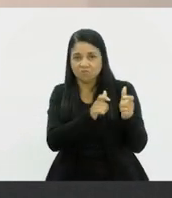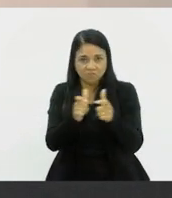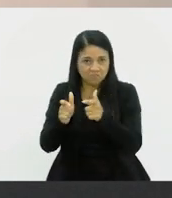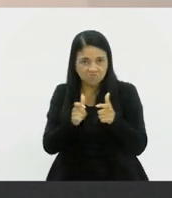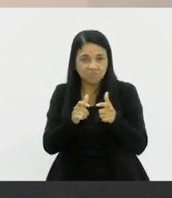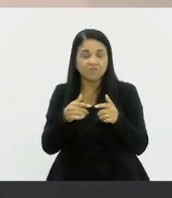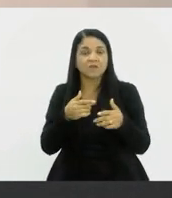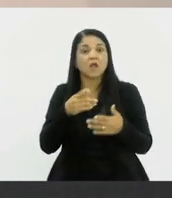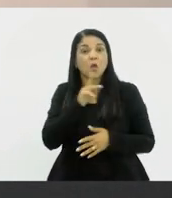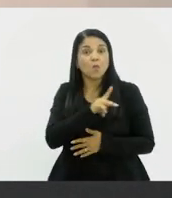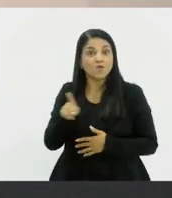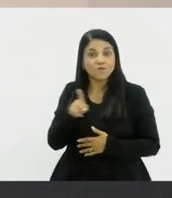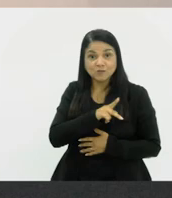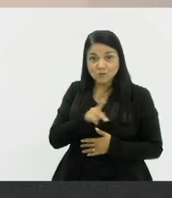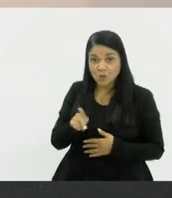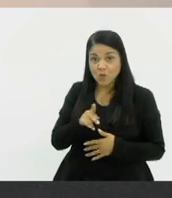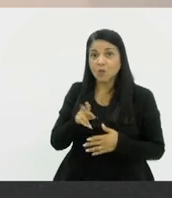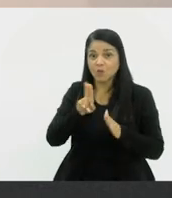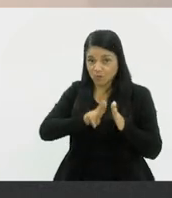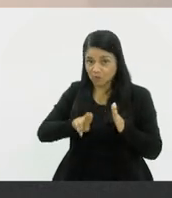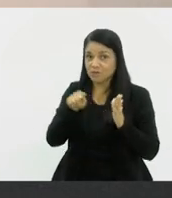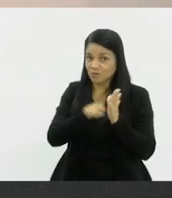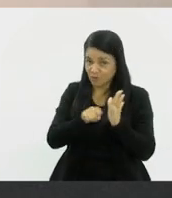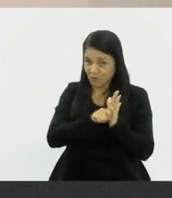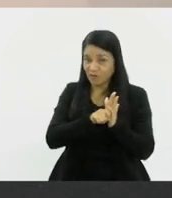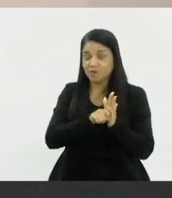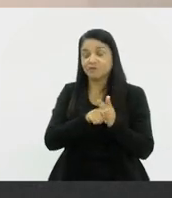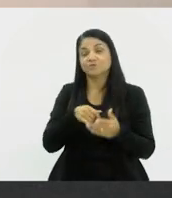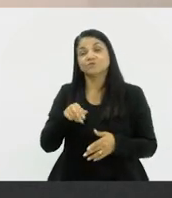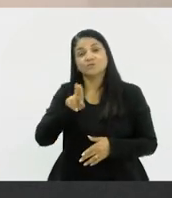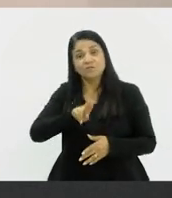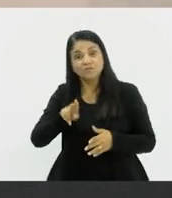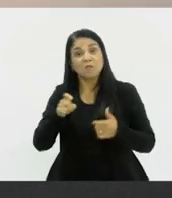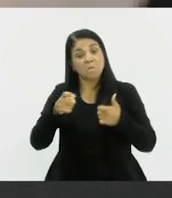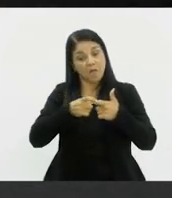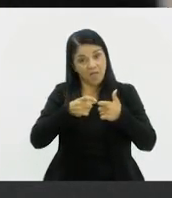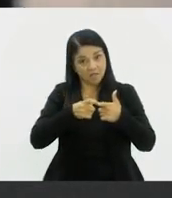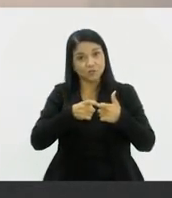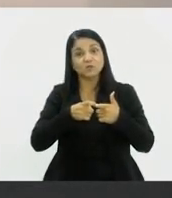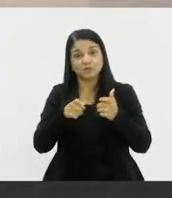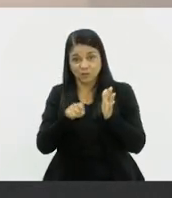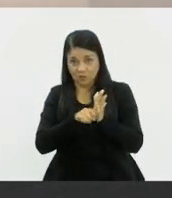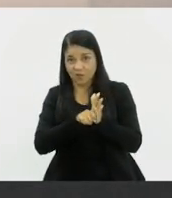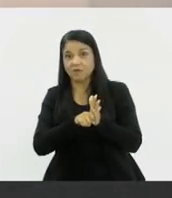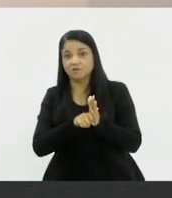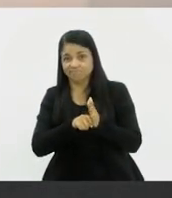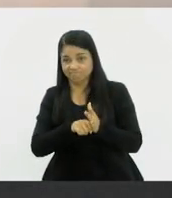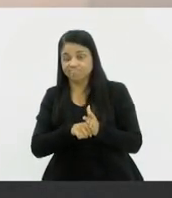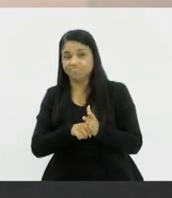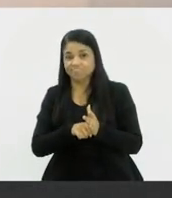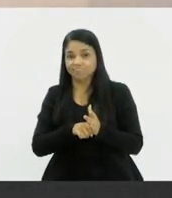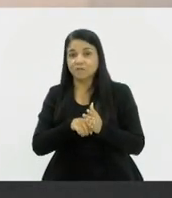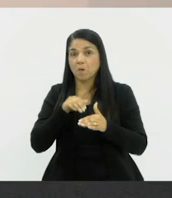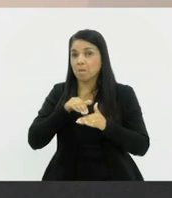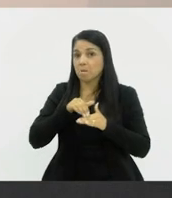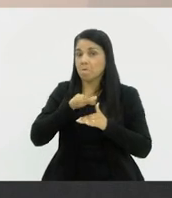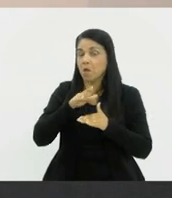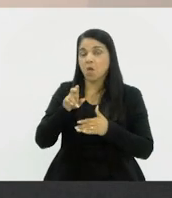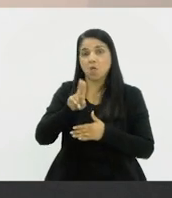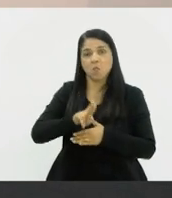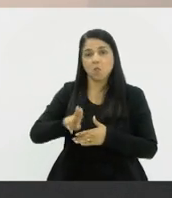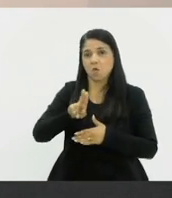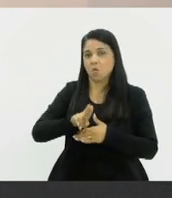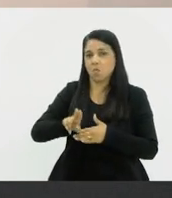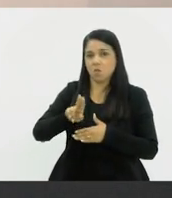é o seu professor né o usuário é o seu médico inclusive um dos maiores usuários